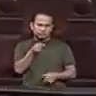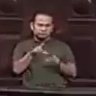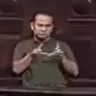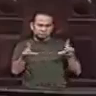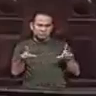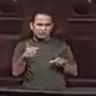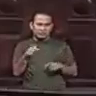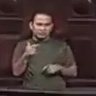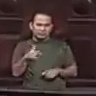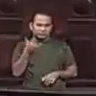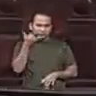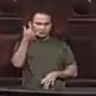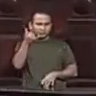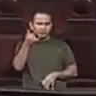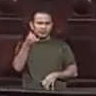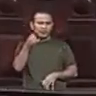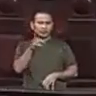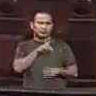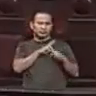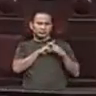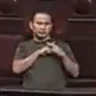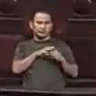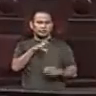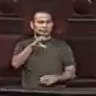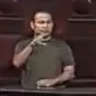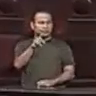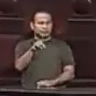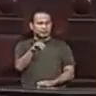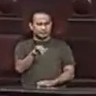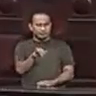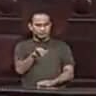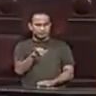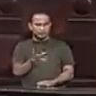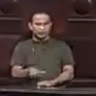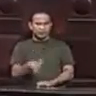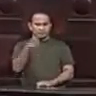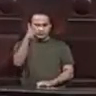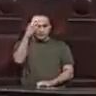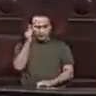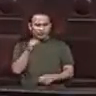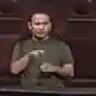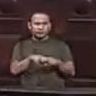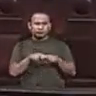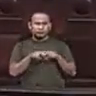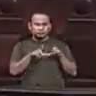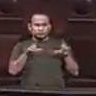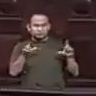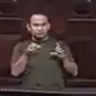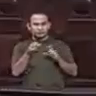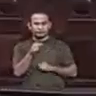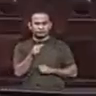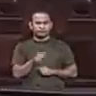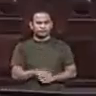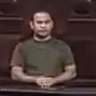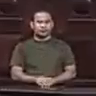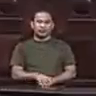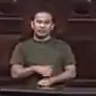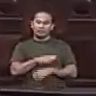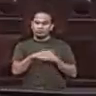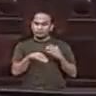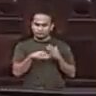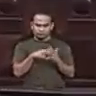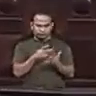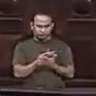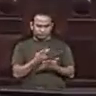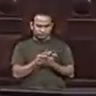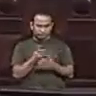para os autores da CPI. Claro, é uma questão de prioridade. E a gente fica sabendo pela imprensa. É tudo uma lástima, no